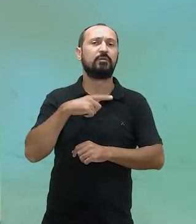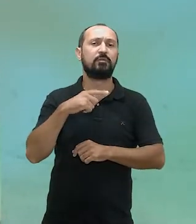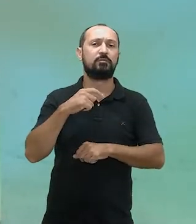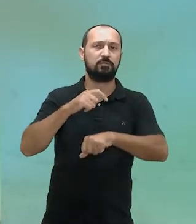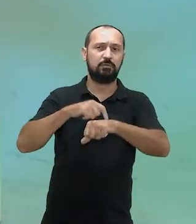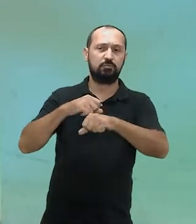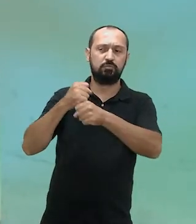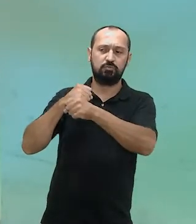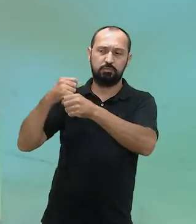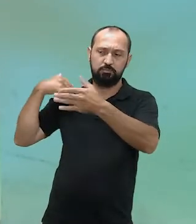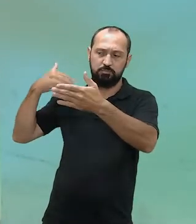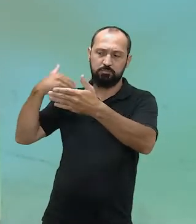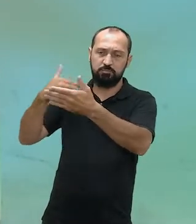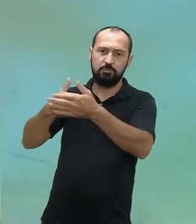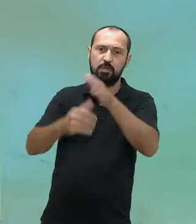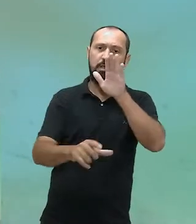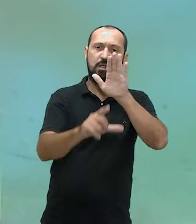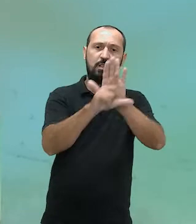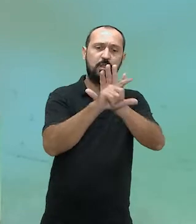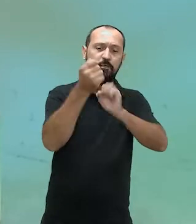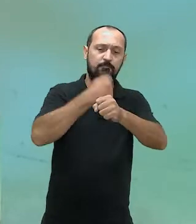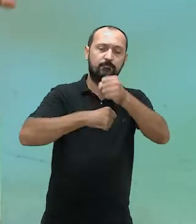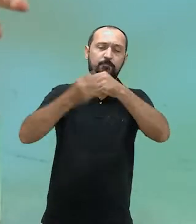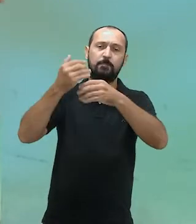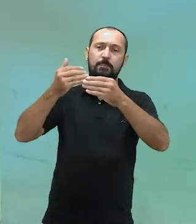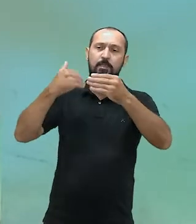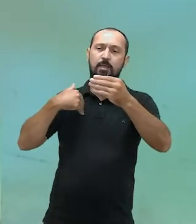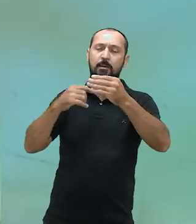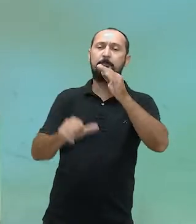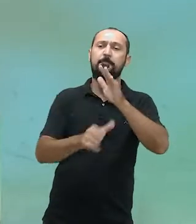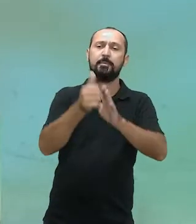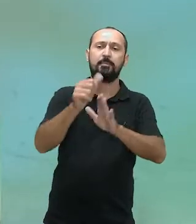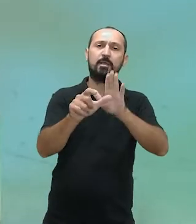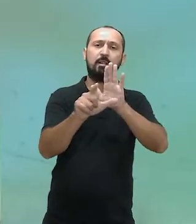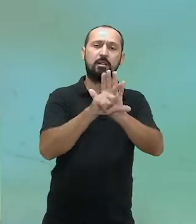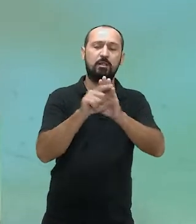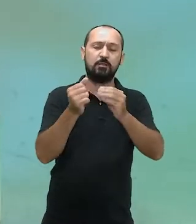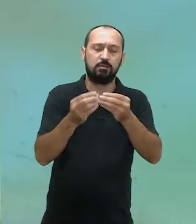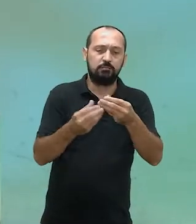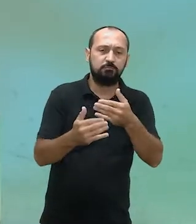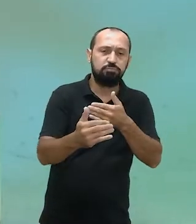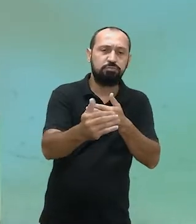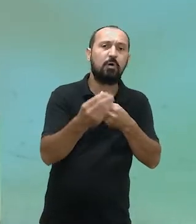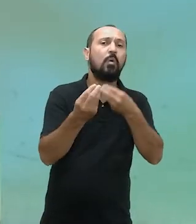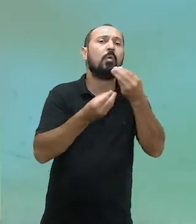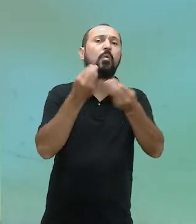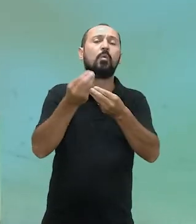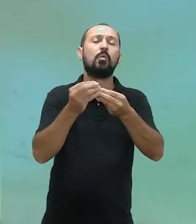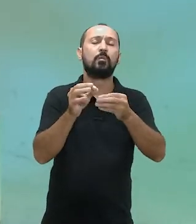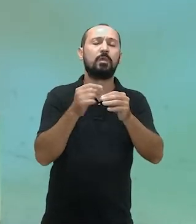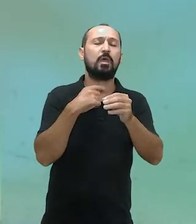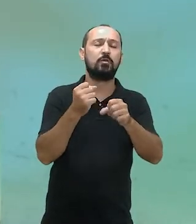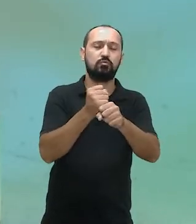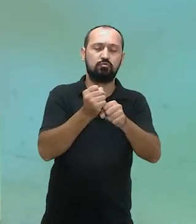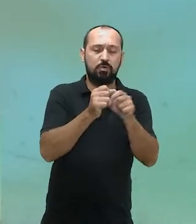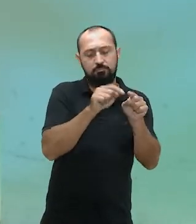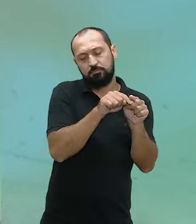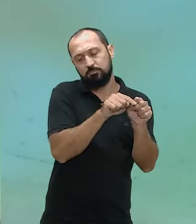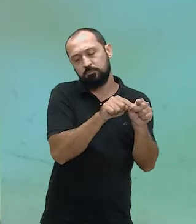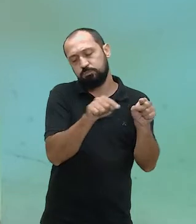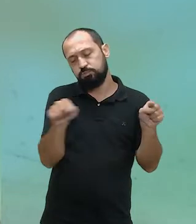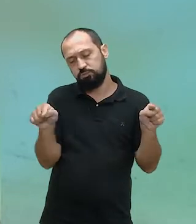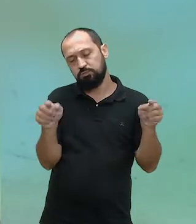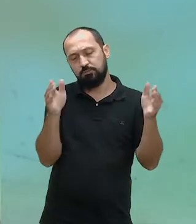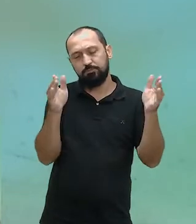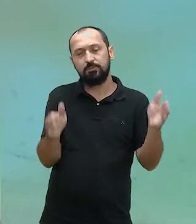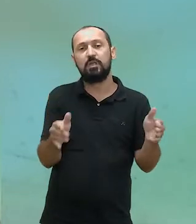do tempo, né? Se uma tem que obedecer à lei que foi publicada anteriormente, e a primeira dessas leis vale por muito tempo, como que funciona essa linha do tempo em termos de